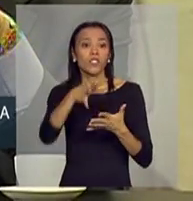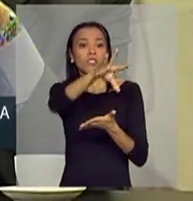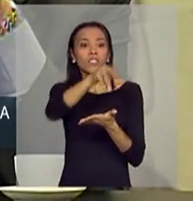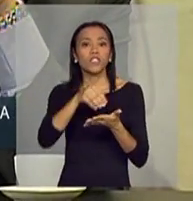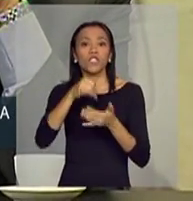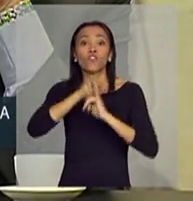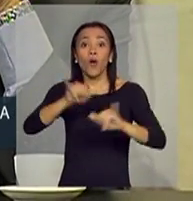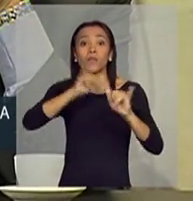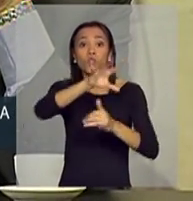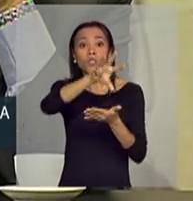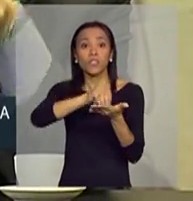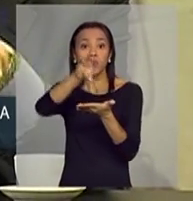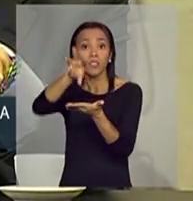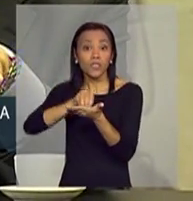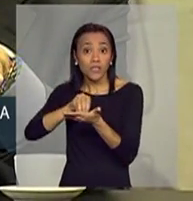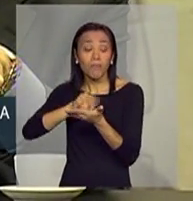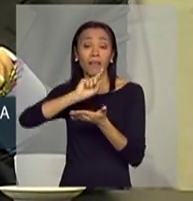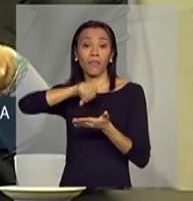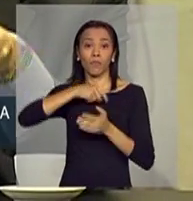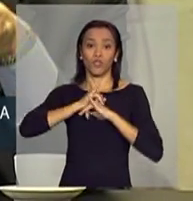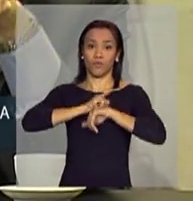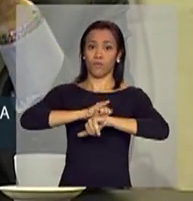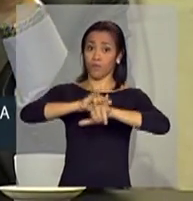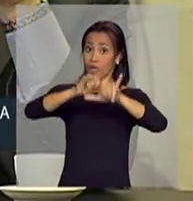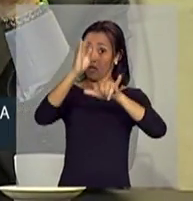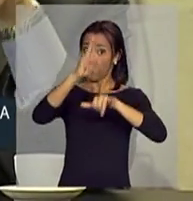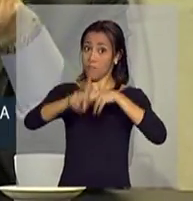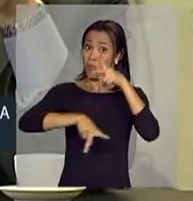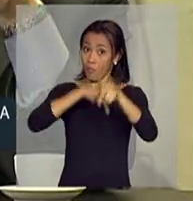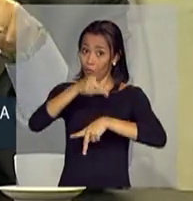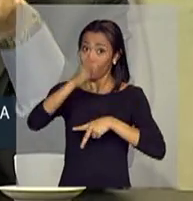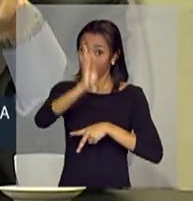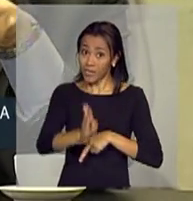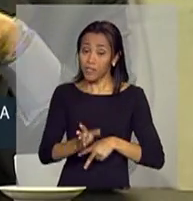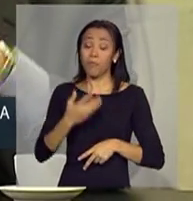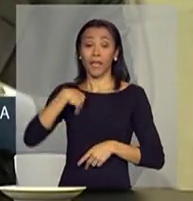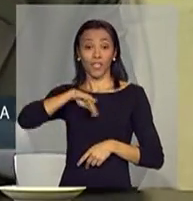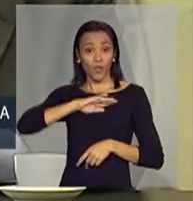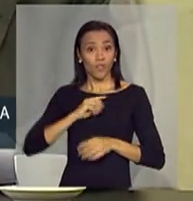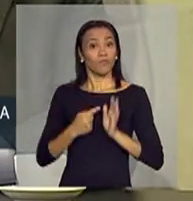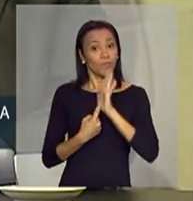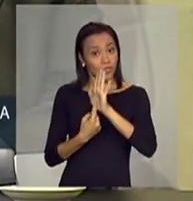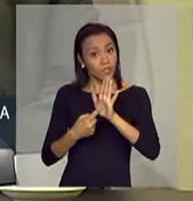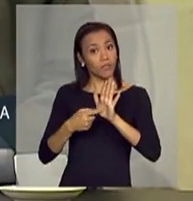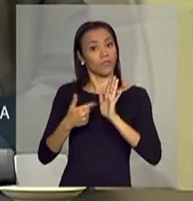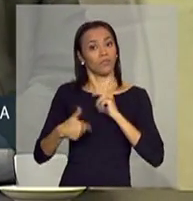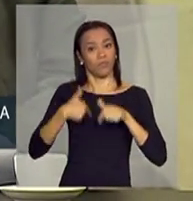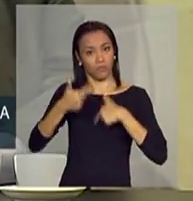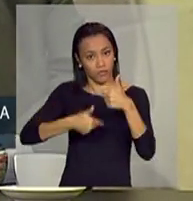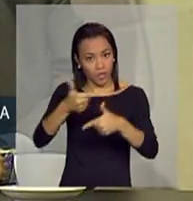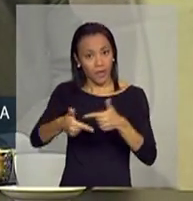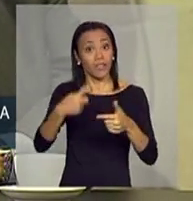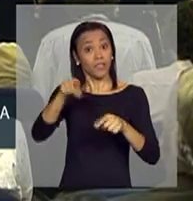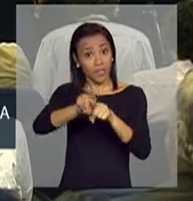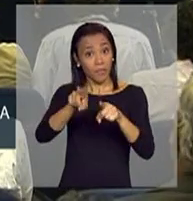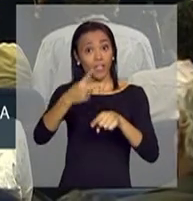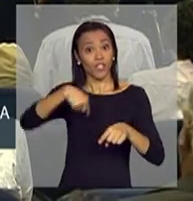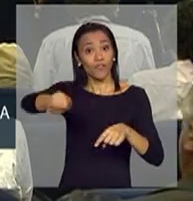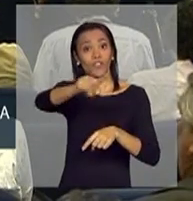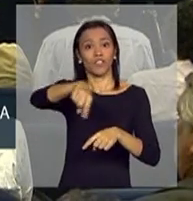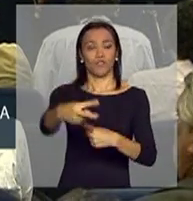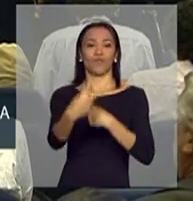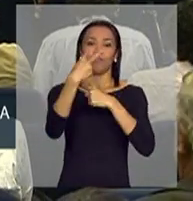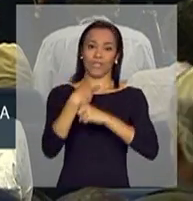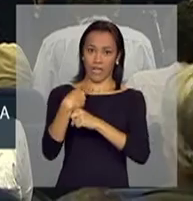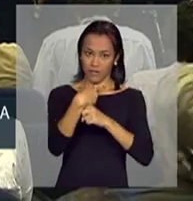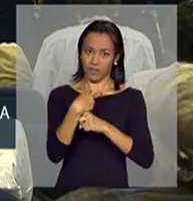brasileira para mostrar o trabalho que estamos fazendo e para sermos fiscalizados por este trabalho. Eu só queria agregar uma